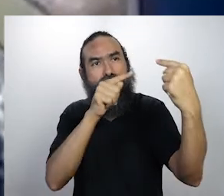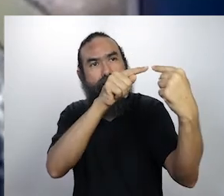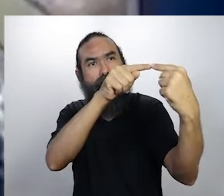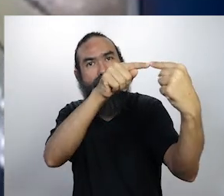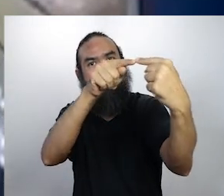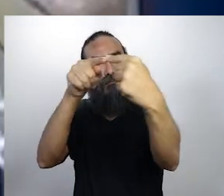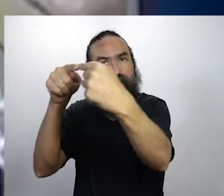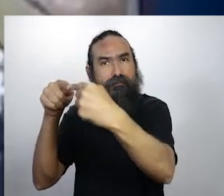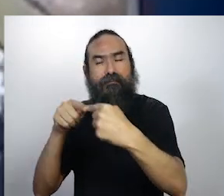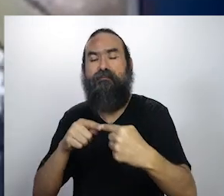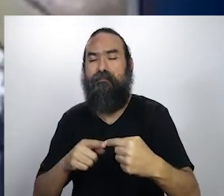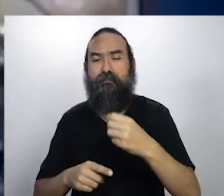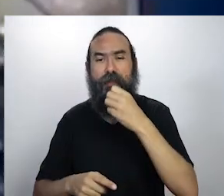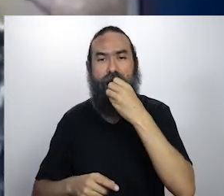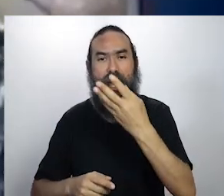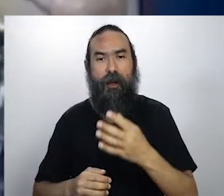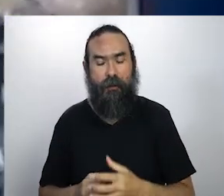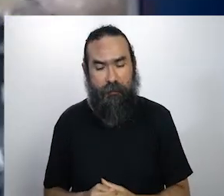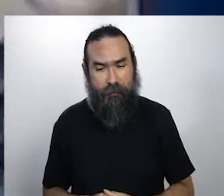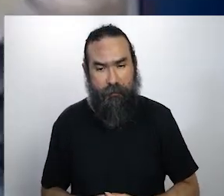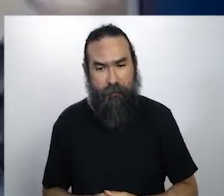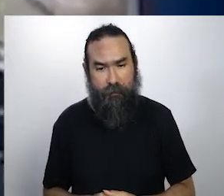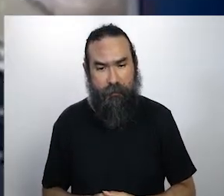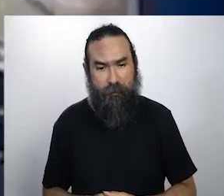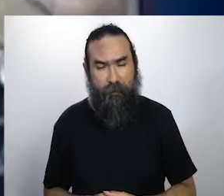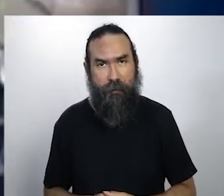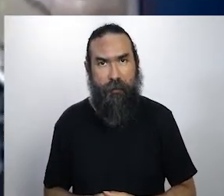falas. Muito legal isso.